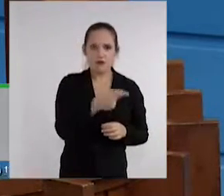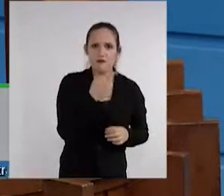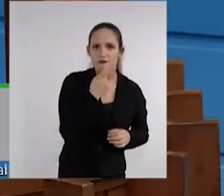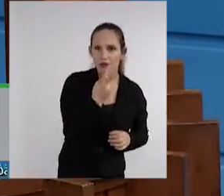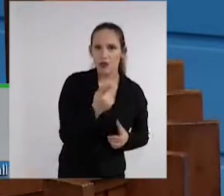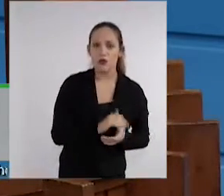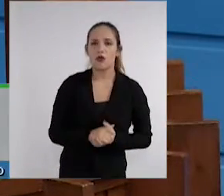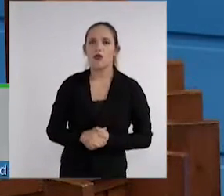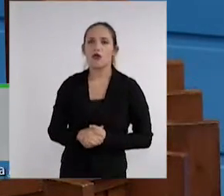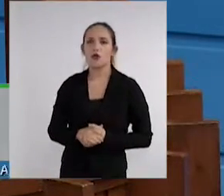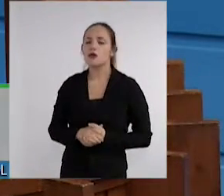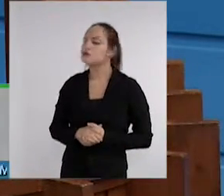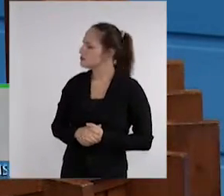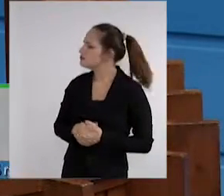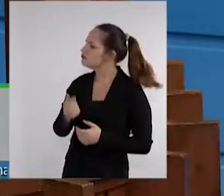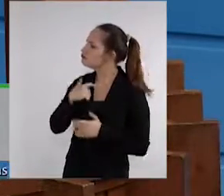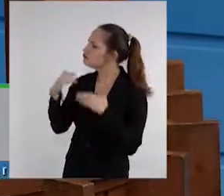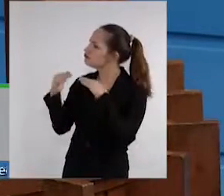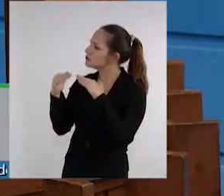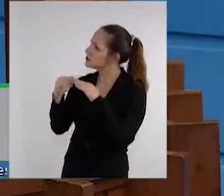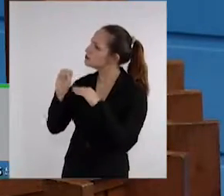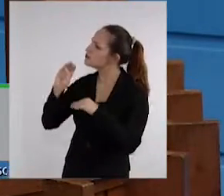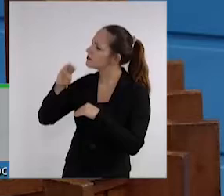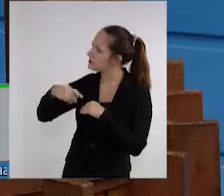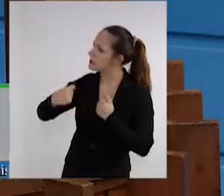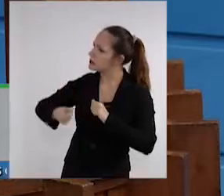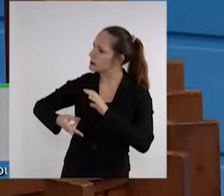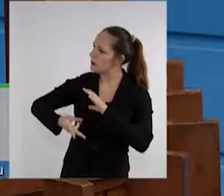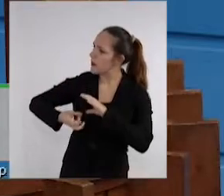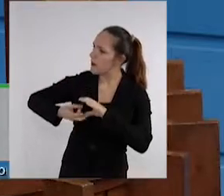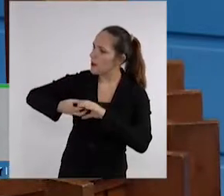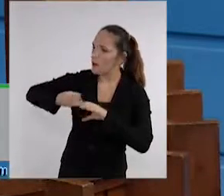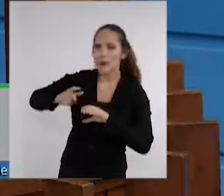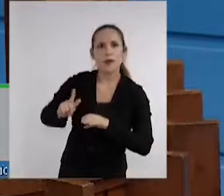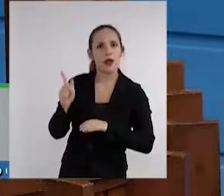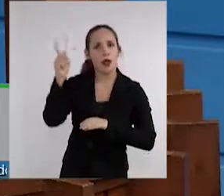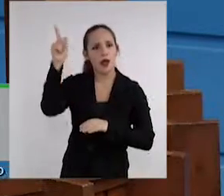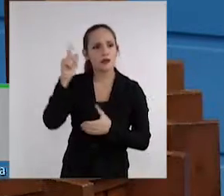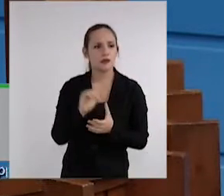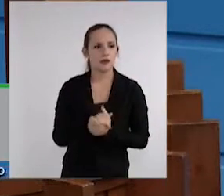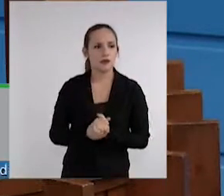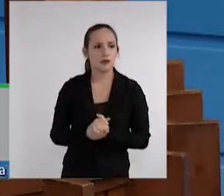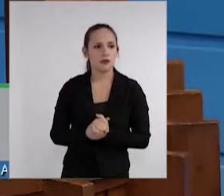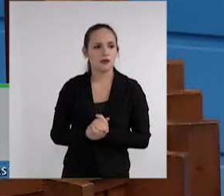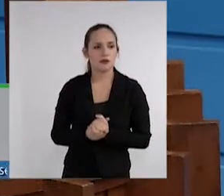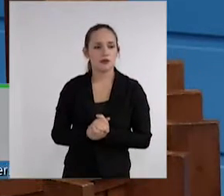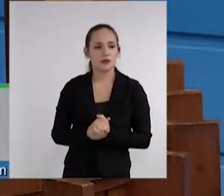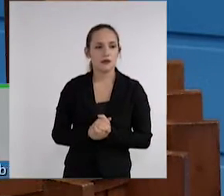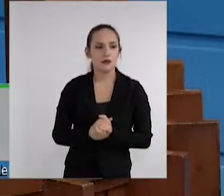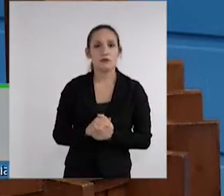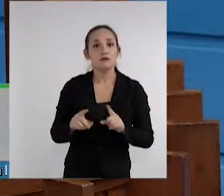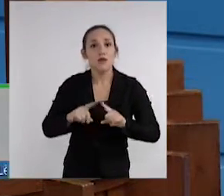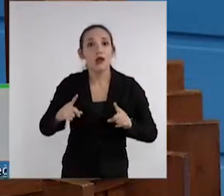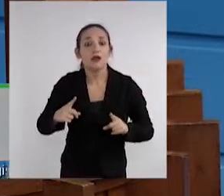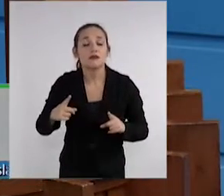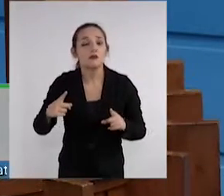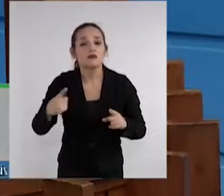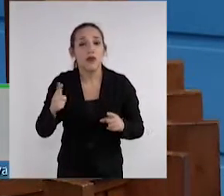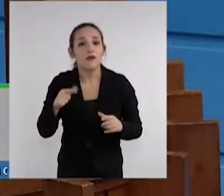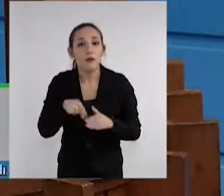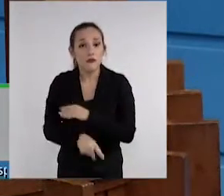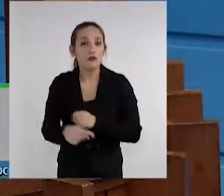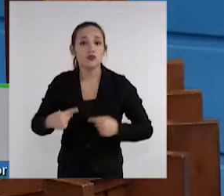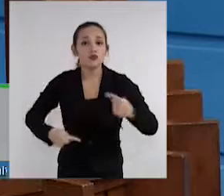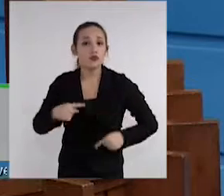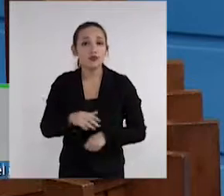ser favorável à extração do gás de xisto no nosso estado, mas sem se aprofundar na questão. Eu